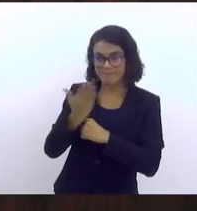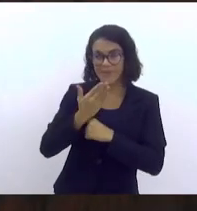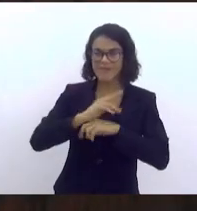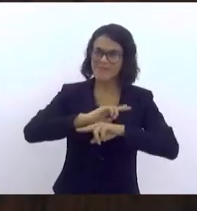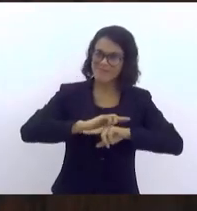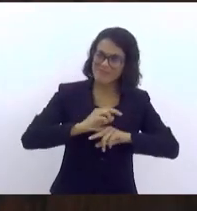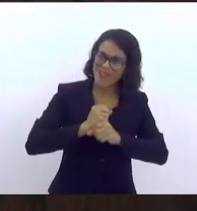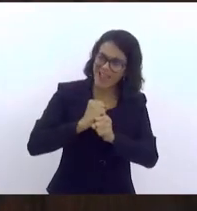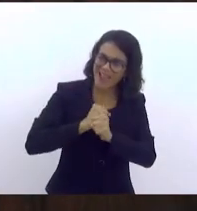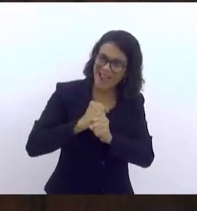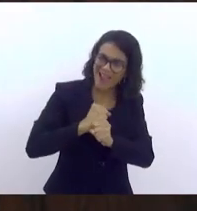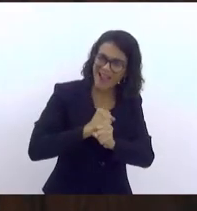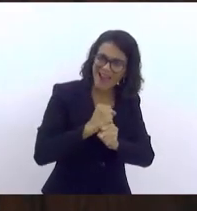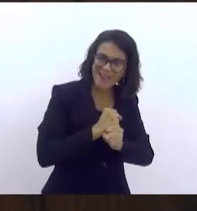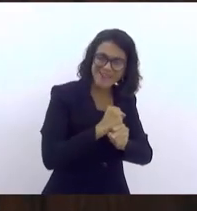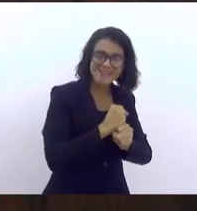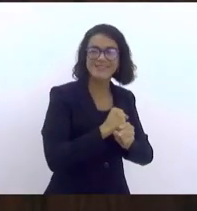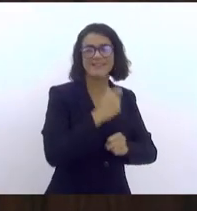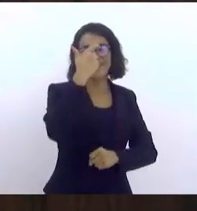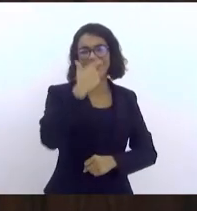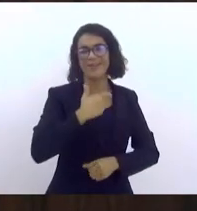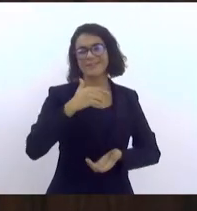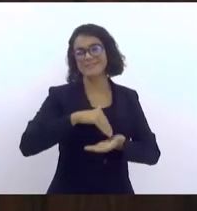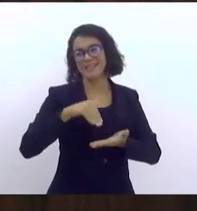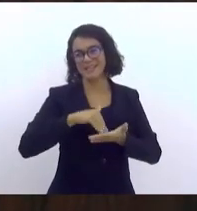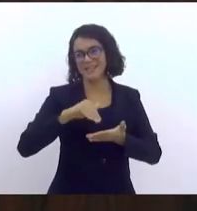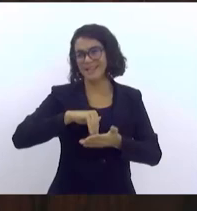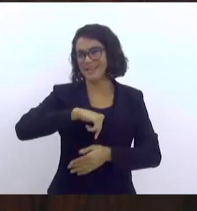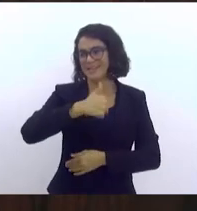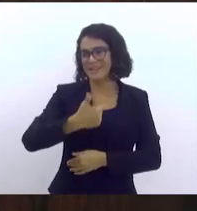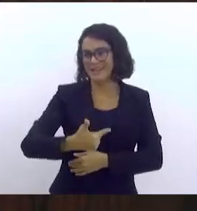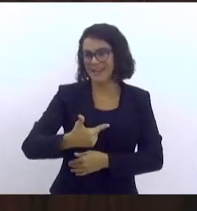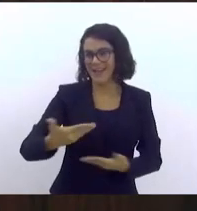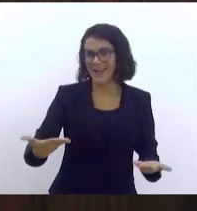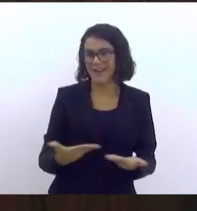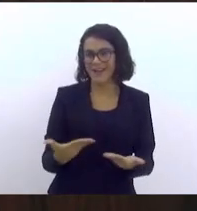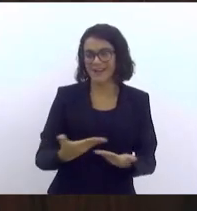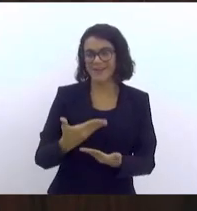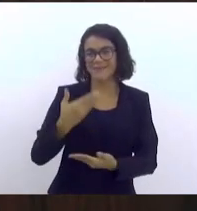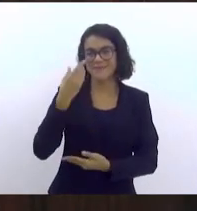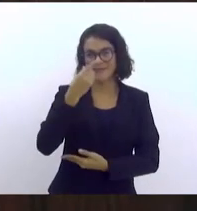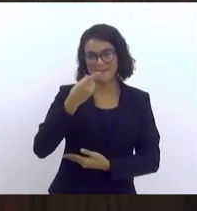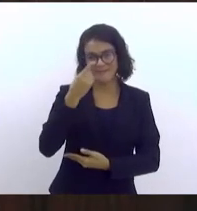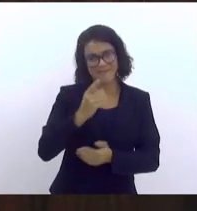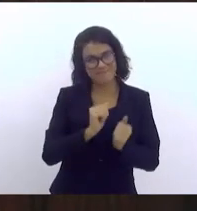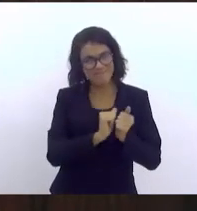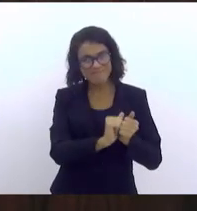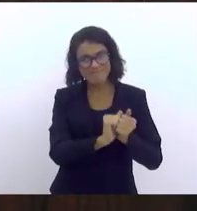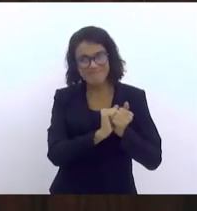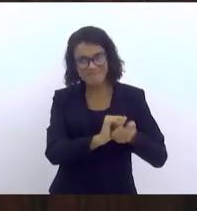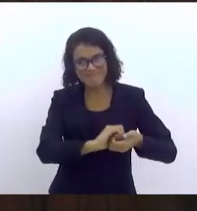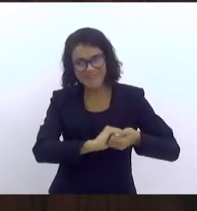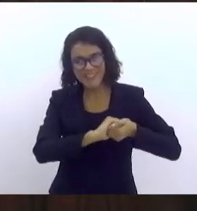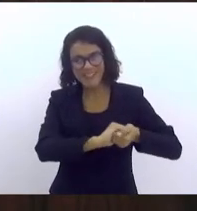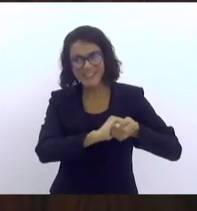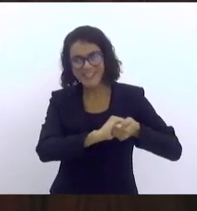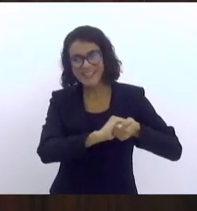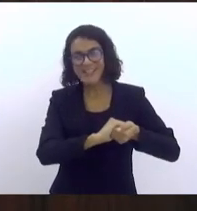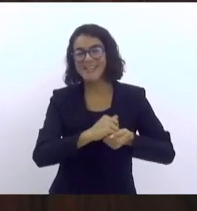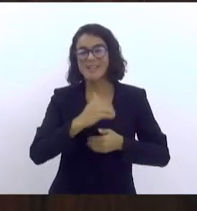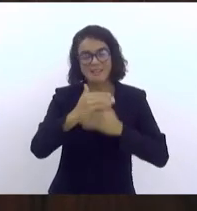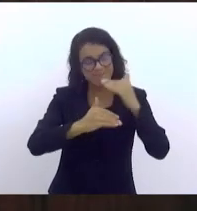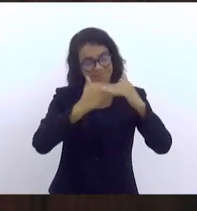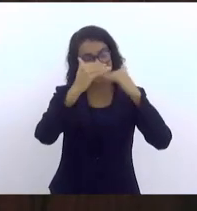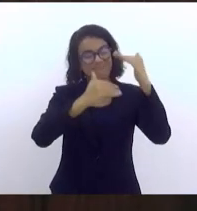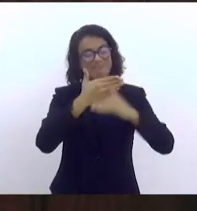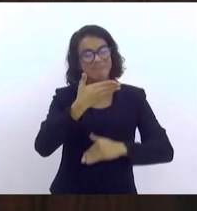e vários anos eu como secretário e depois agora como Deputado a gente continua junto nessa missão de melhorar